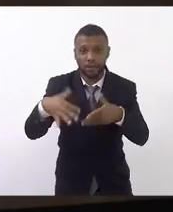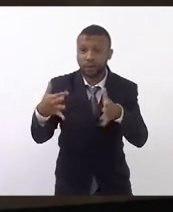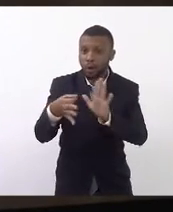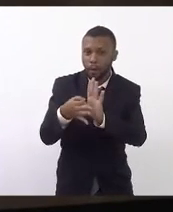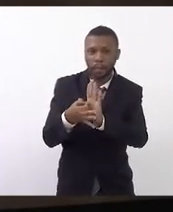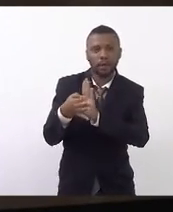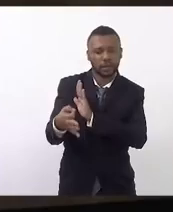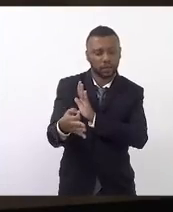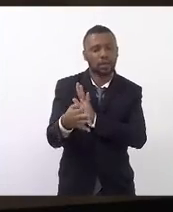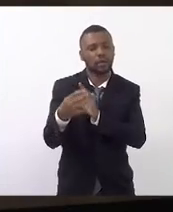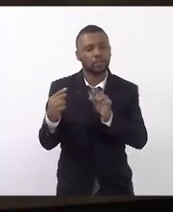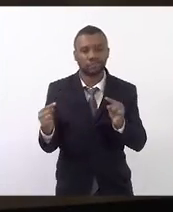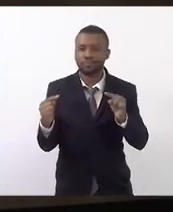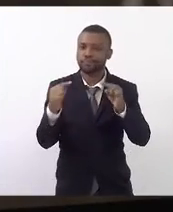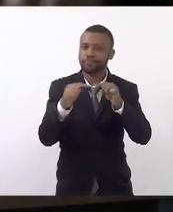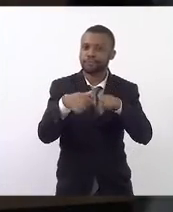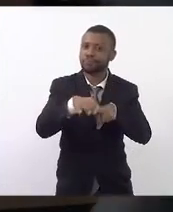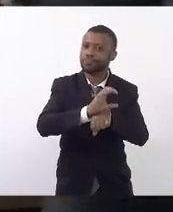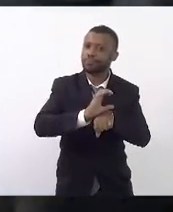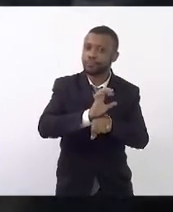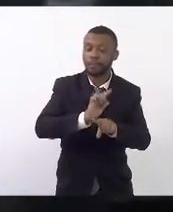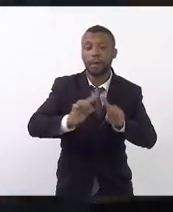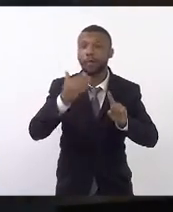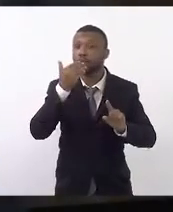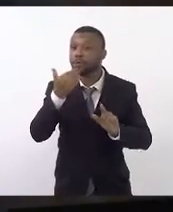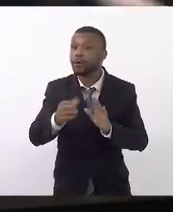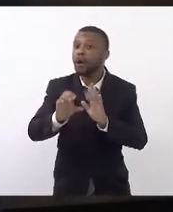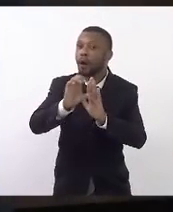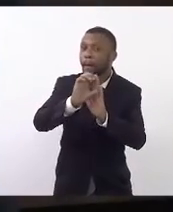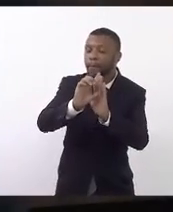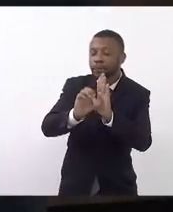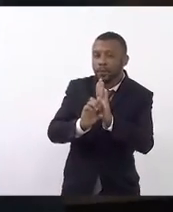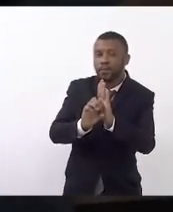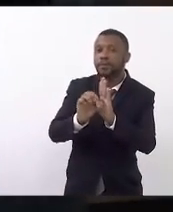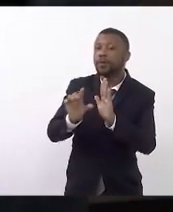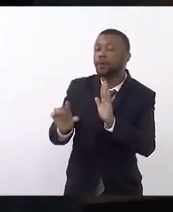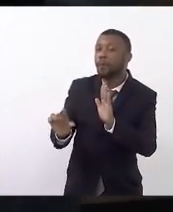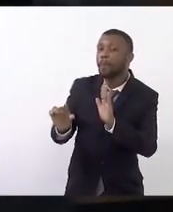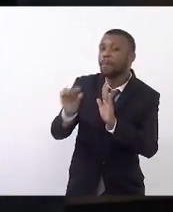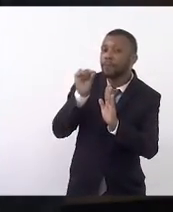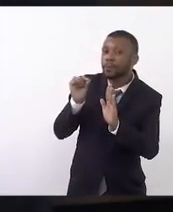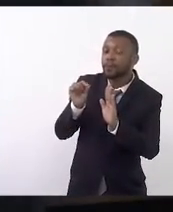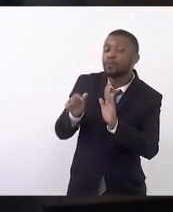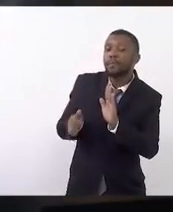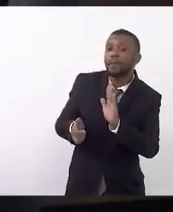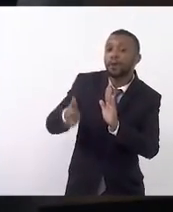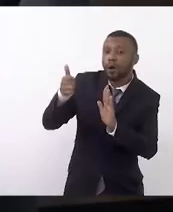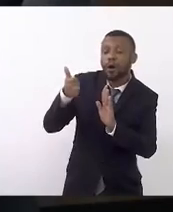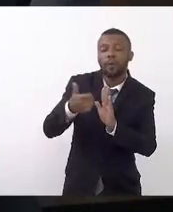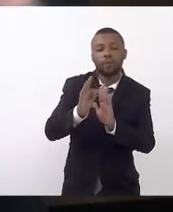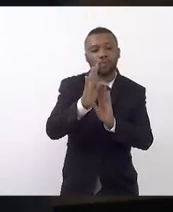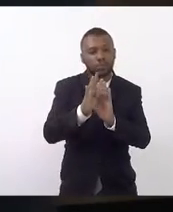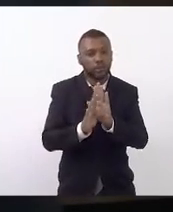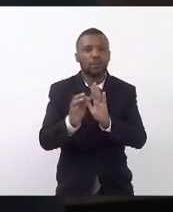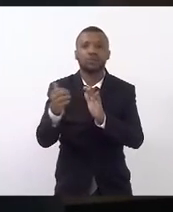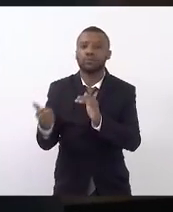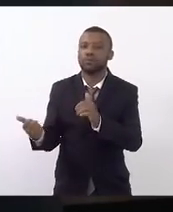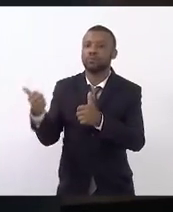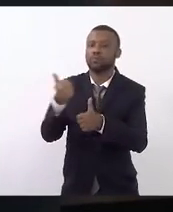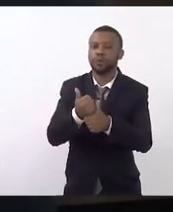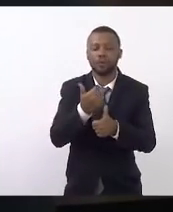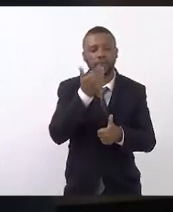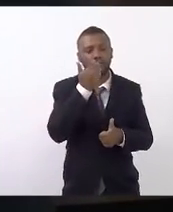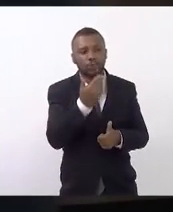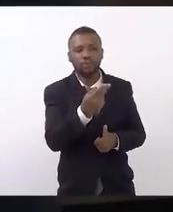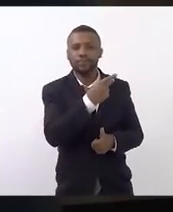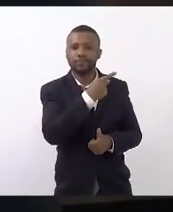constitucionalidade, com emendas, optando por substitutivo e pedindo a Vossa Excelência a